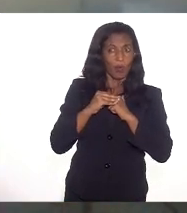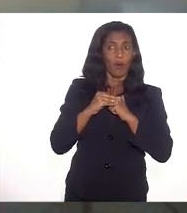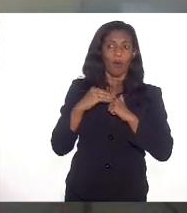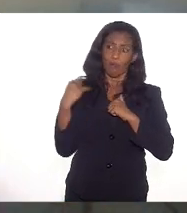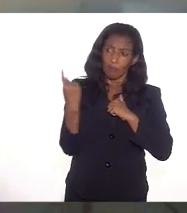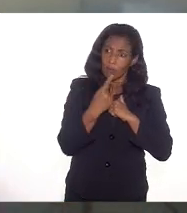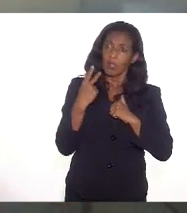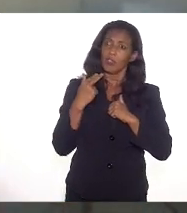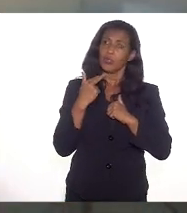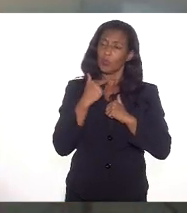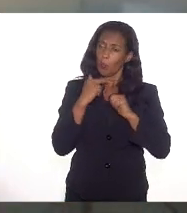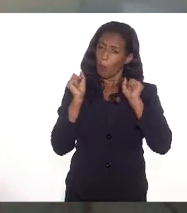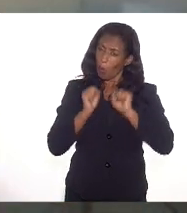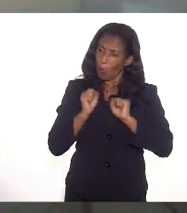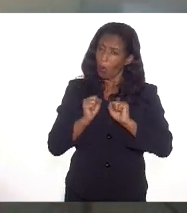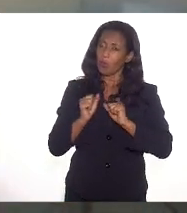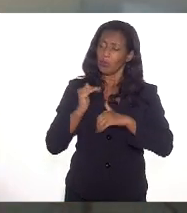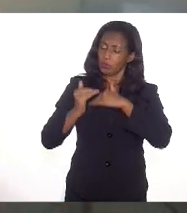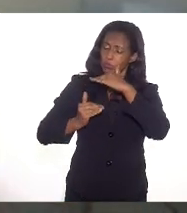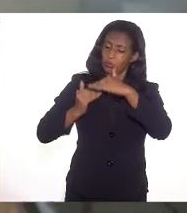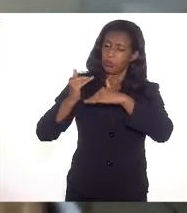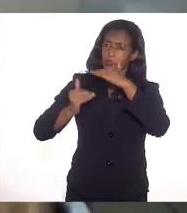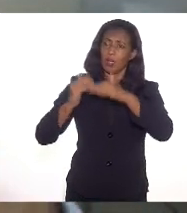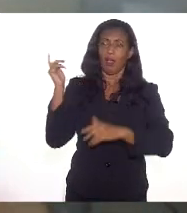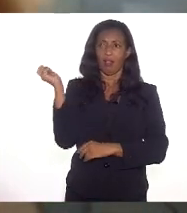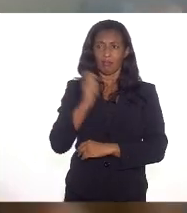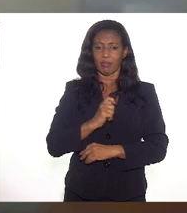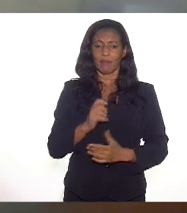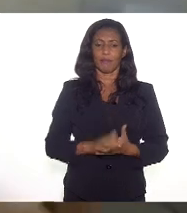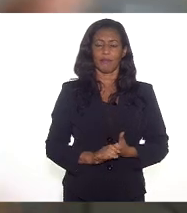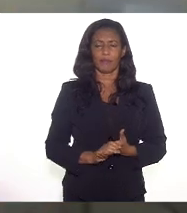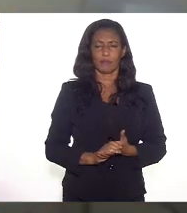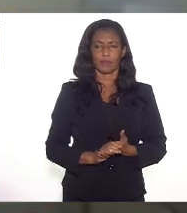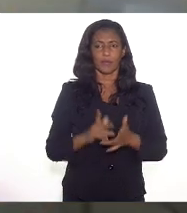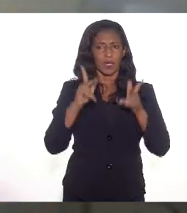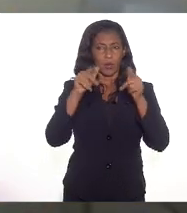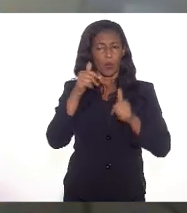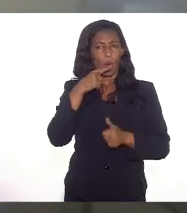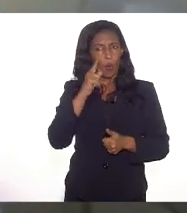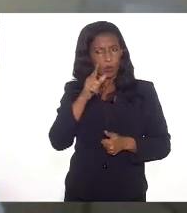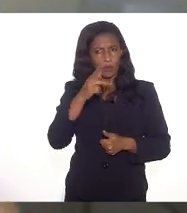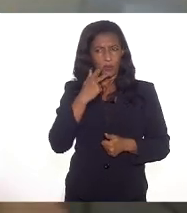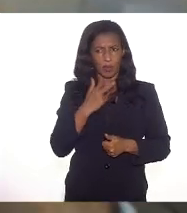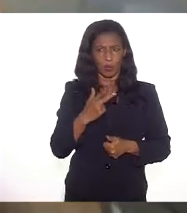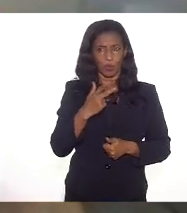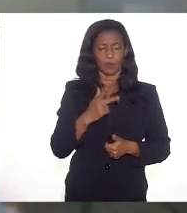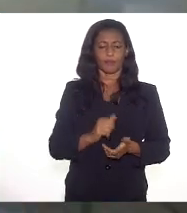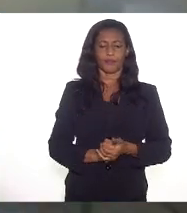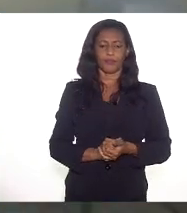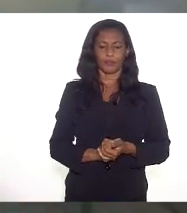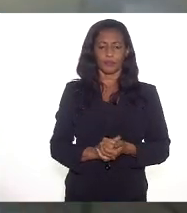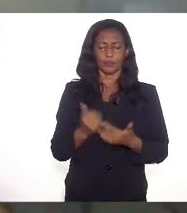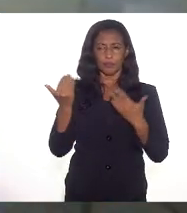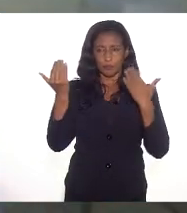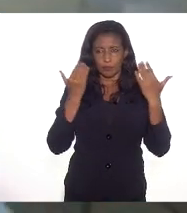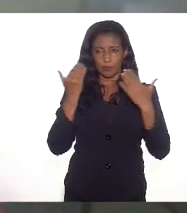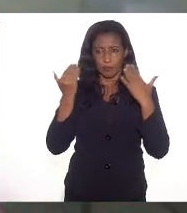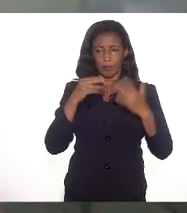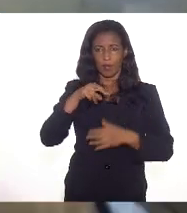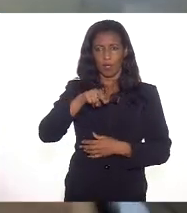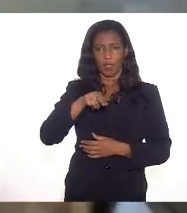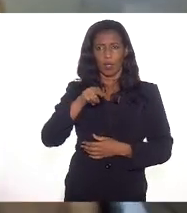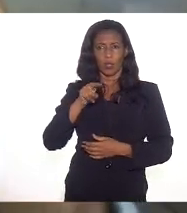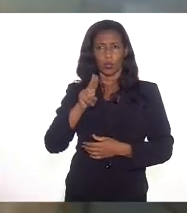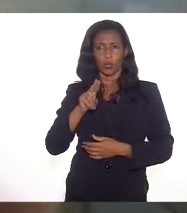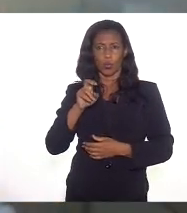avançar mais ainda. Né? Inclusive, como o senhor colocou no dia de ontem, em relação aos núcleos